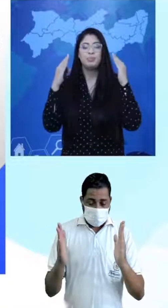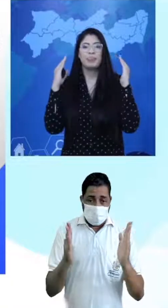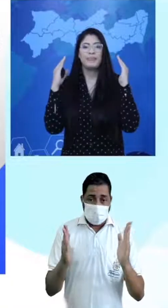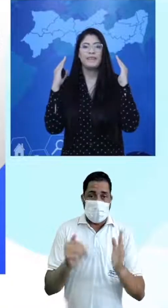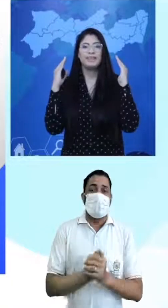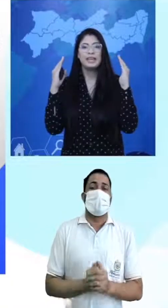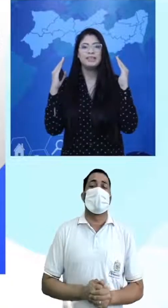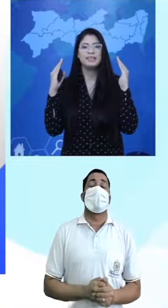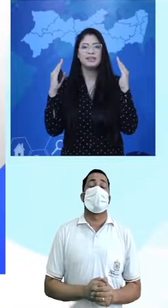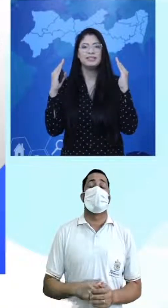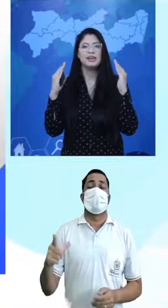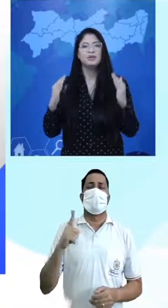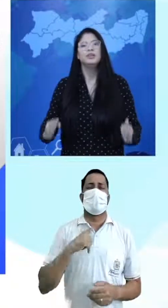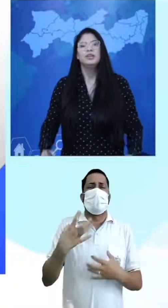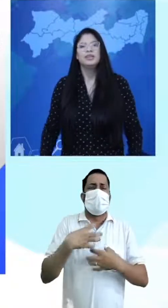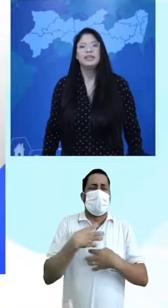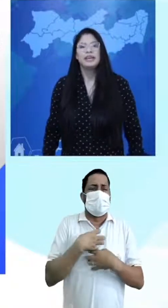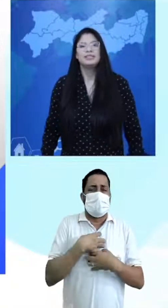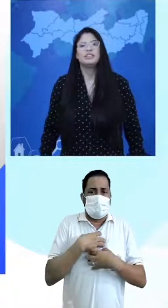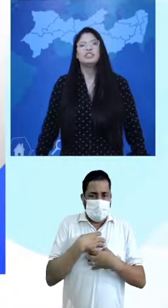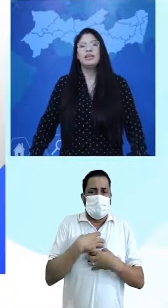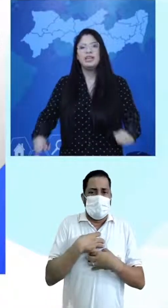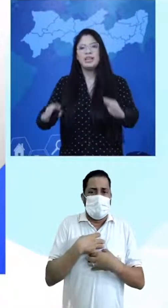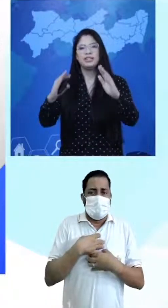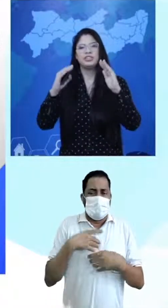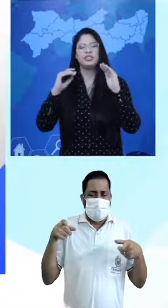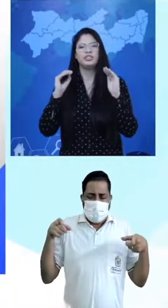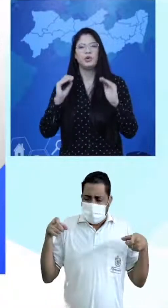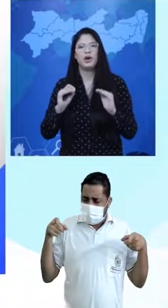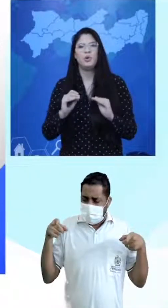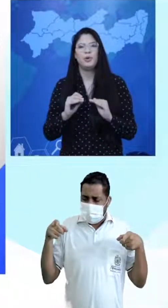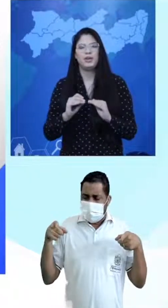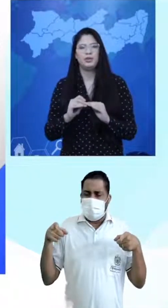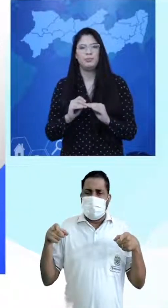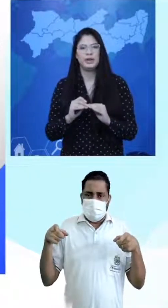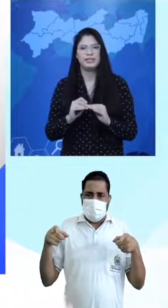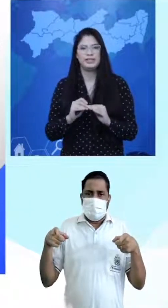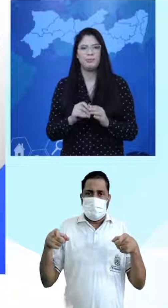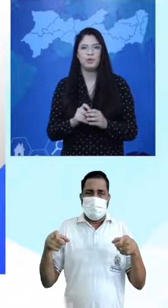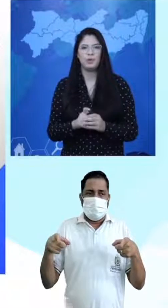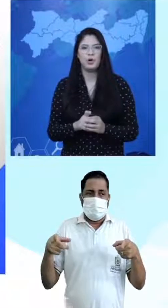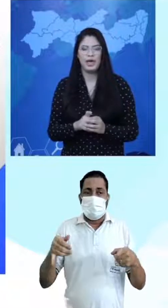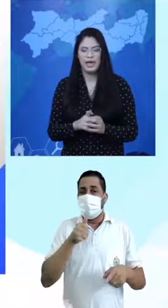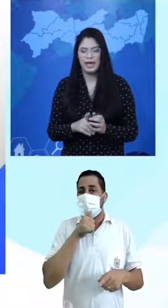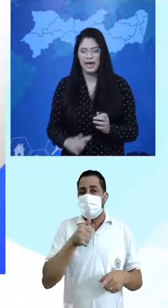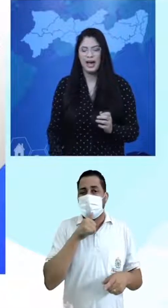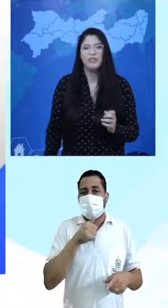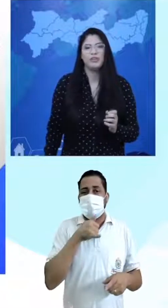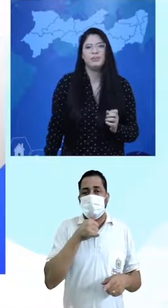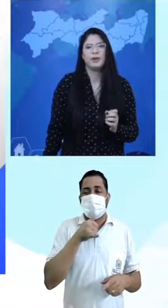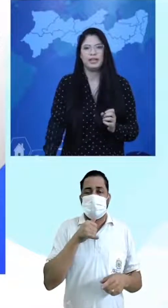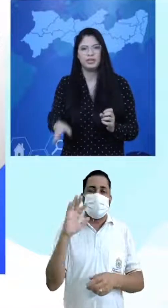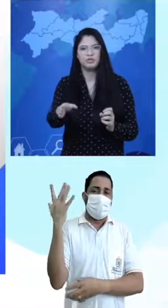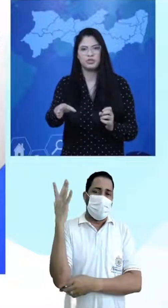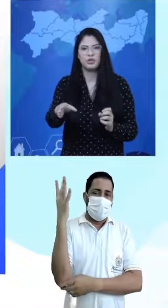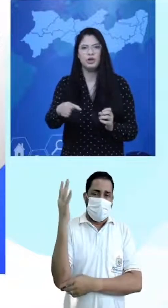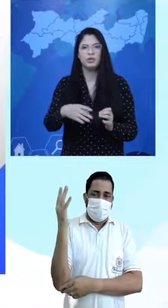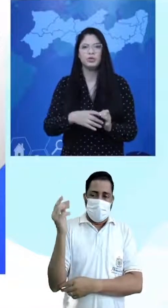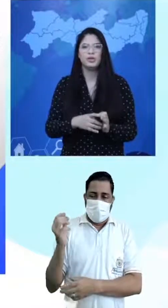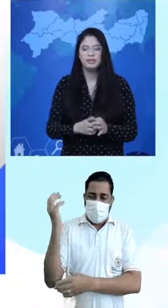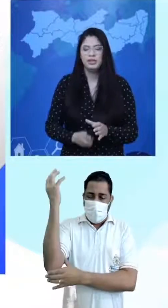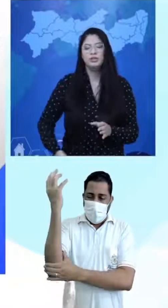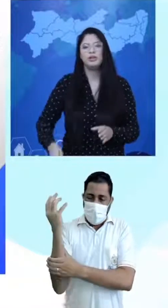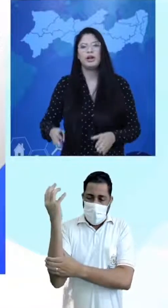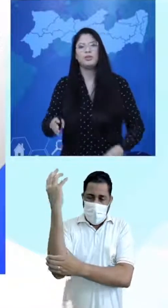gente tem a sensação de que essas linhas que estão acompanhando, por exemplo, a árvore plantada no